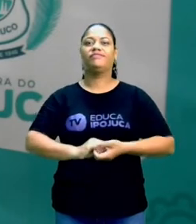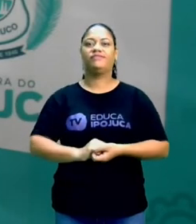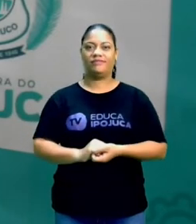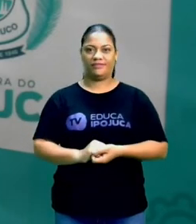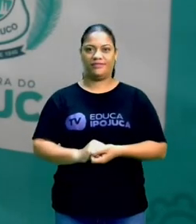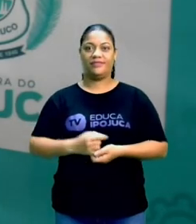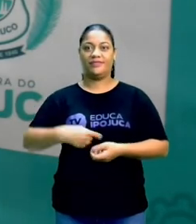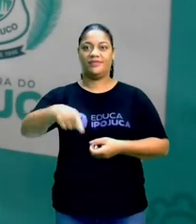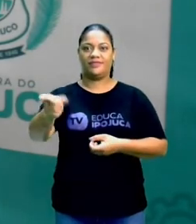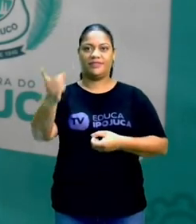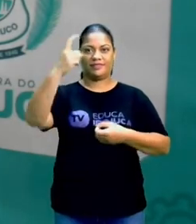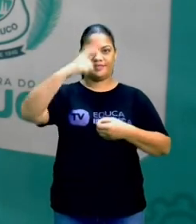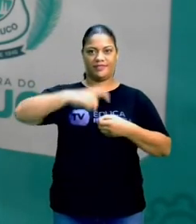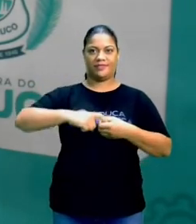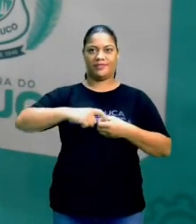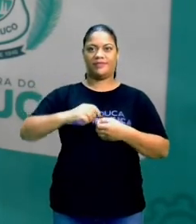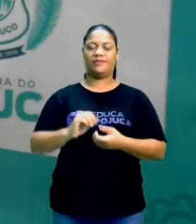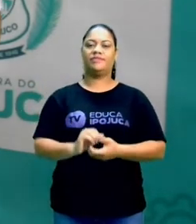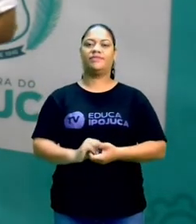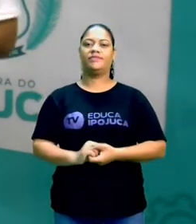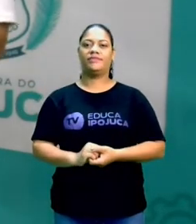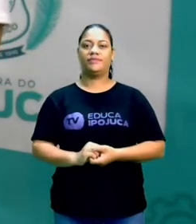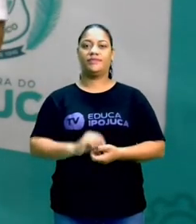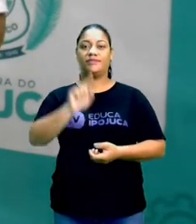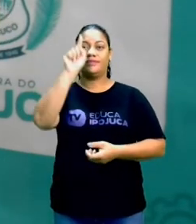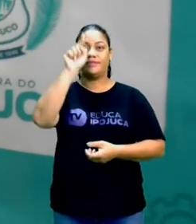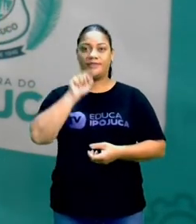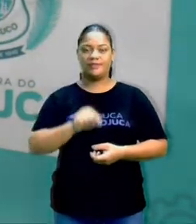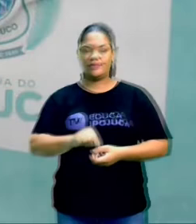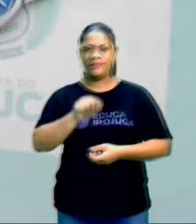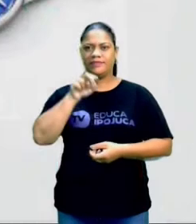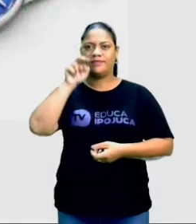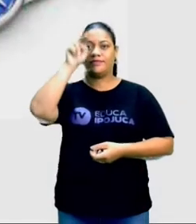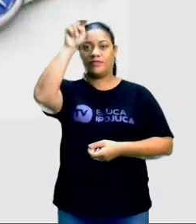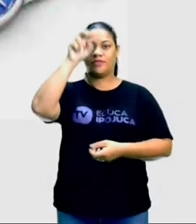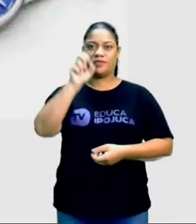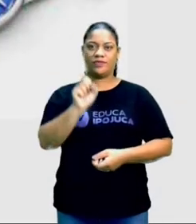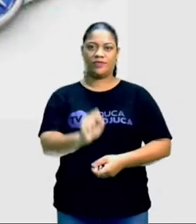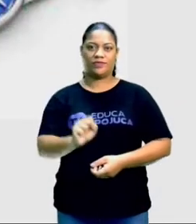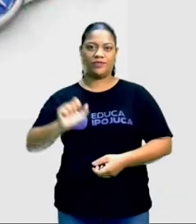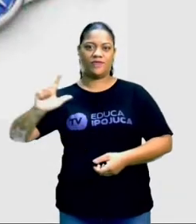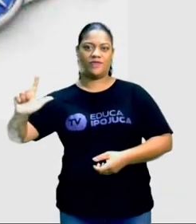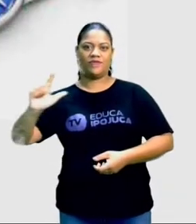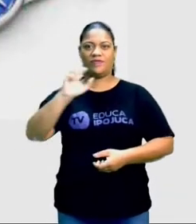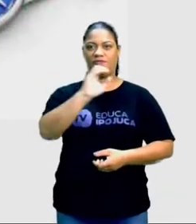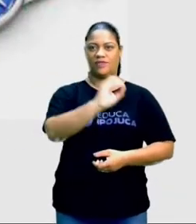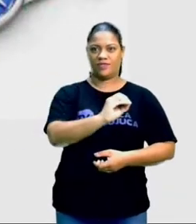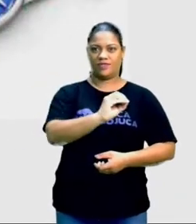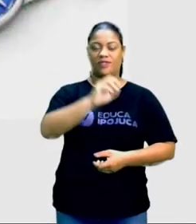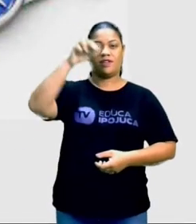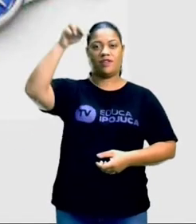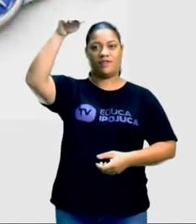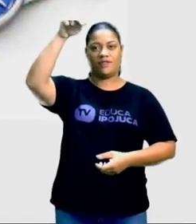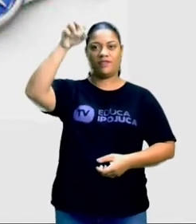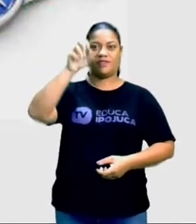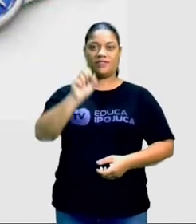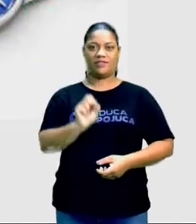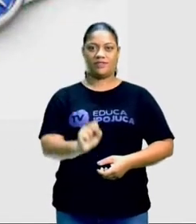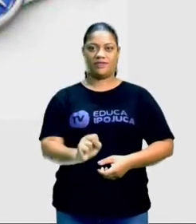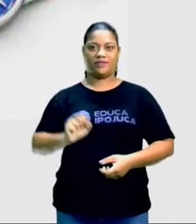vir. Os pontos cardeais, olhando aqui o nosso globo terrestre, norte,